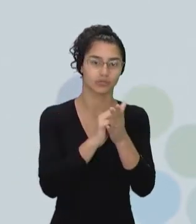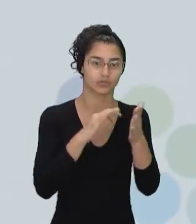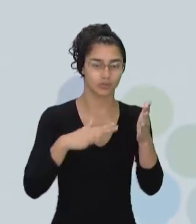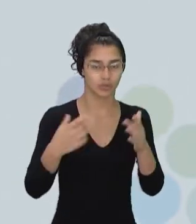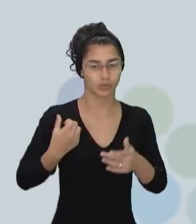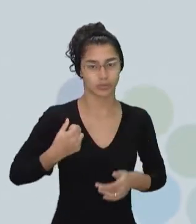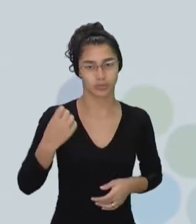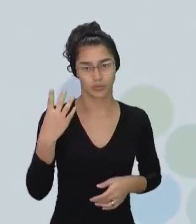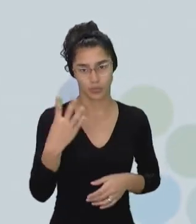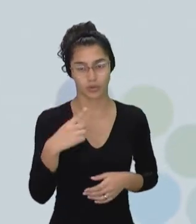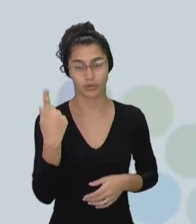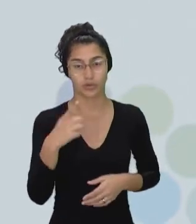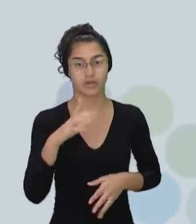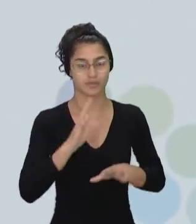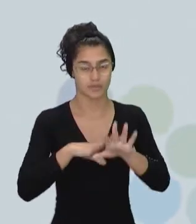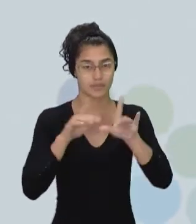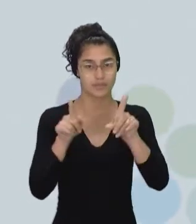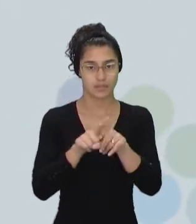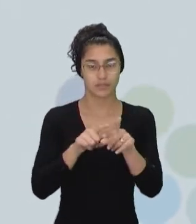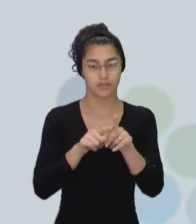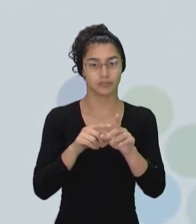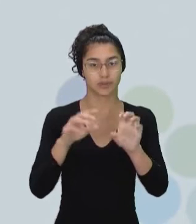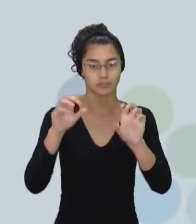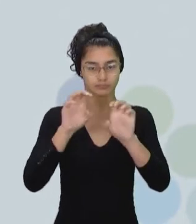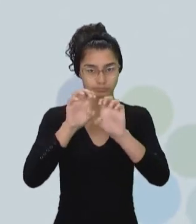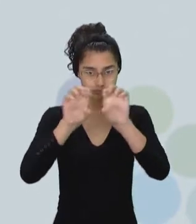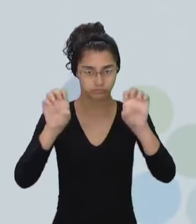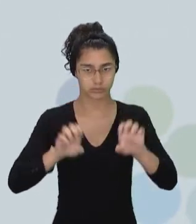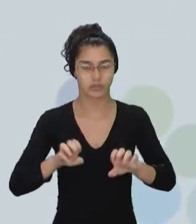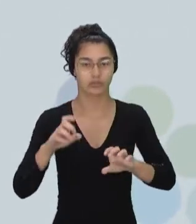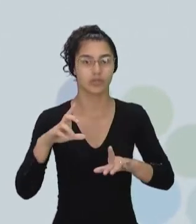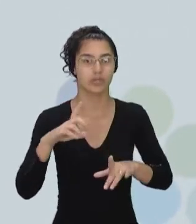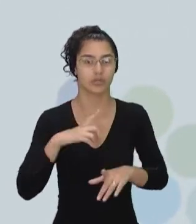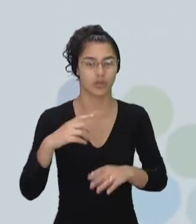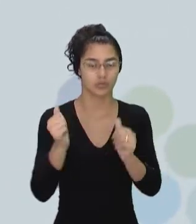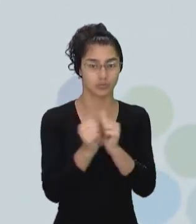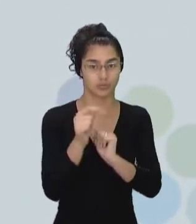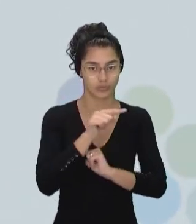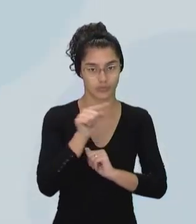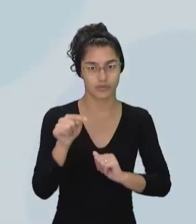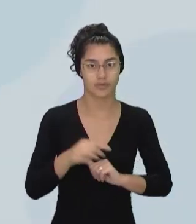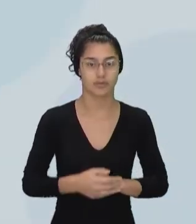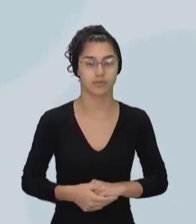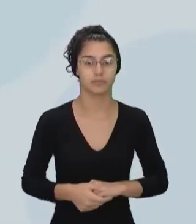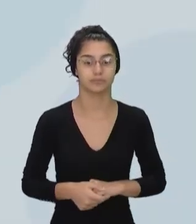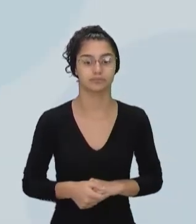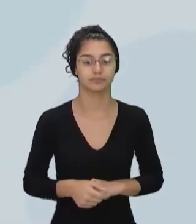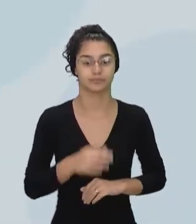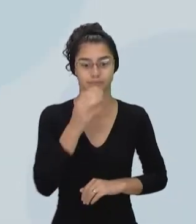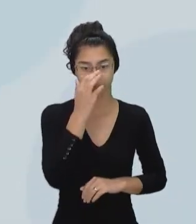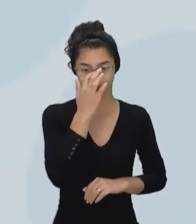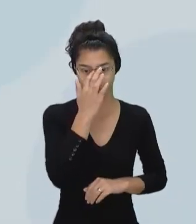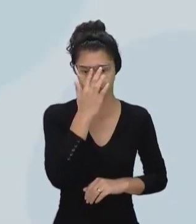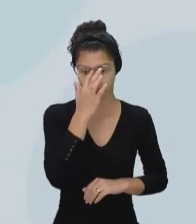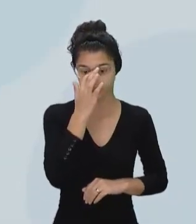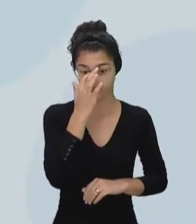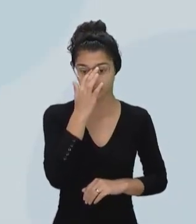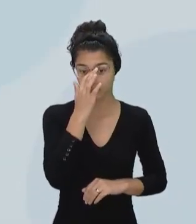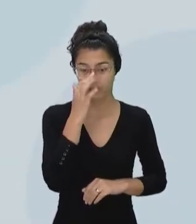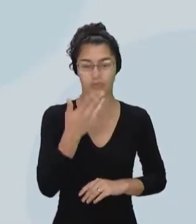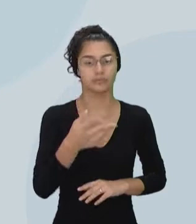atividade 4, a gente vai trabalhar esses eixos estruturantes com vocês. E aí, vamos fazer